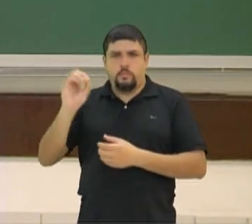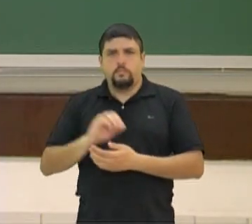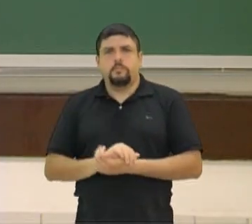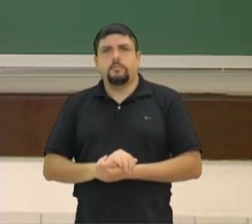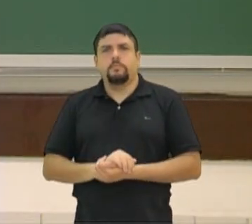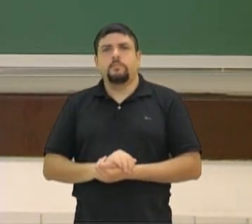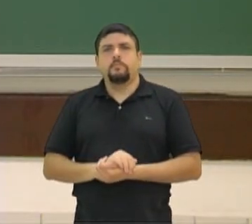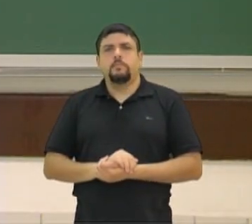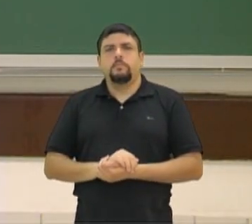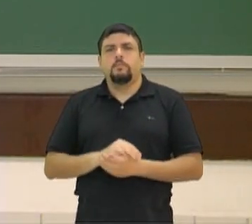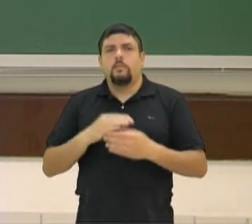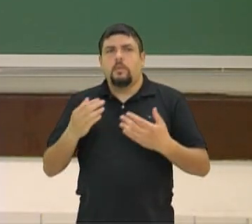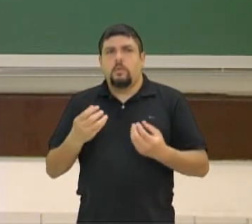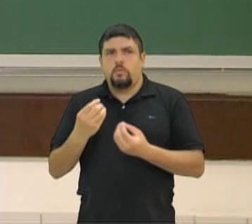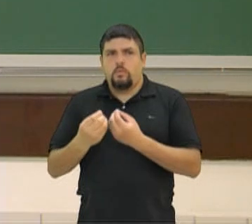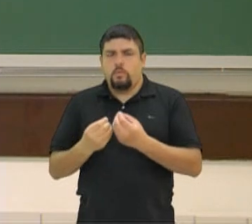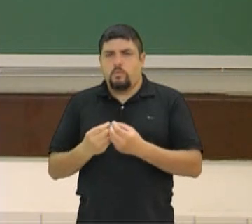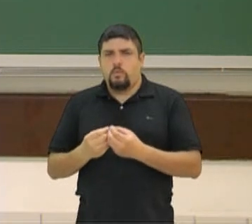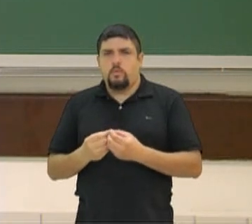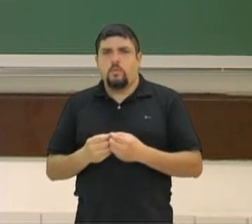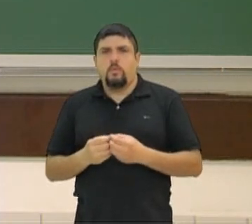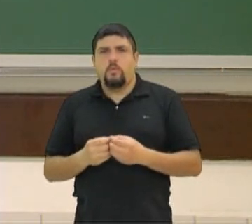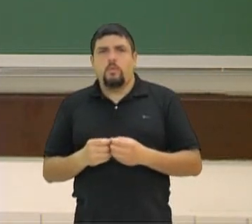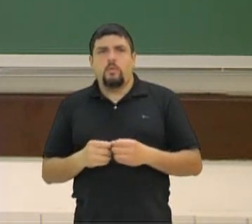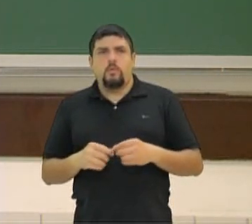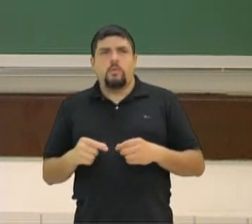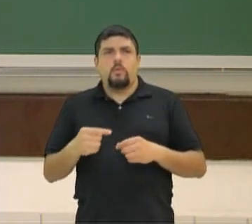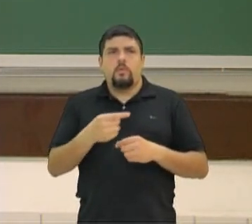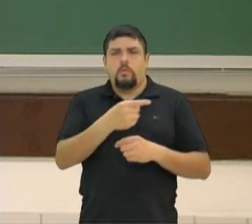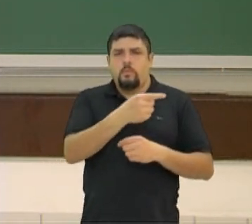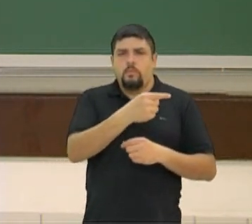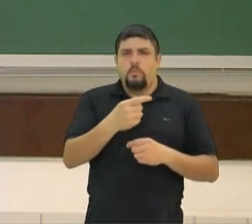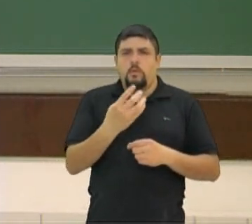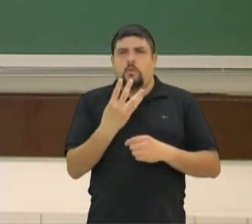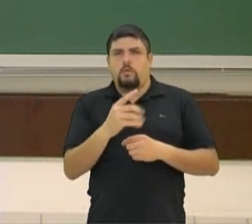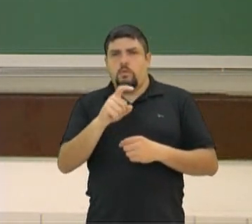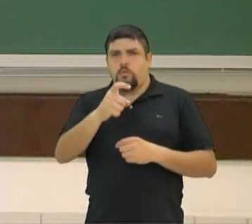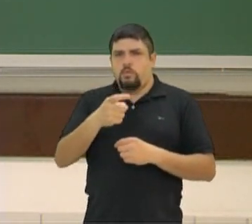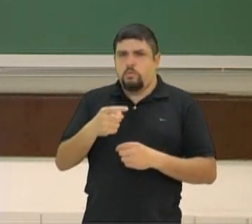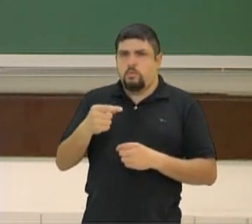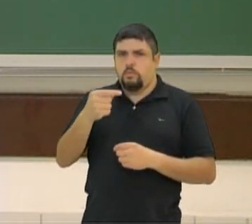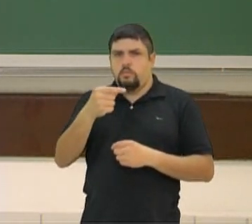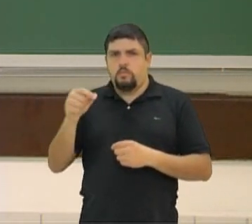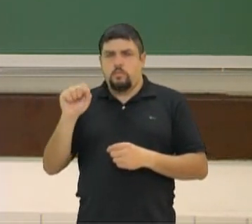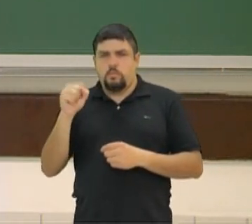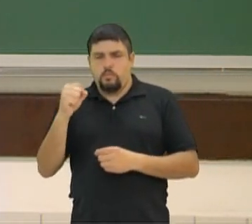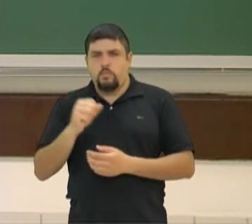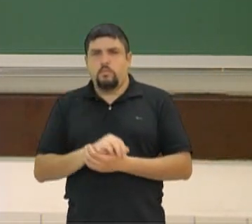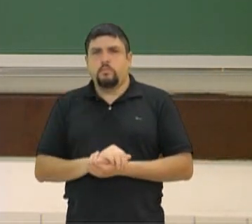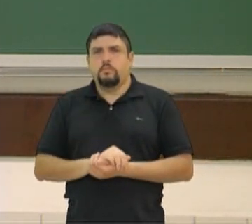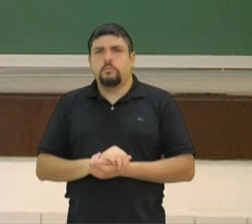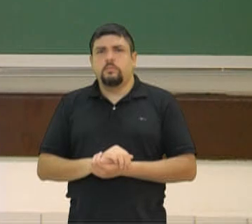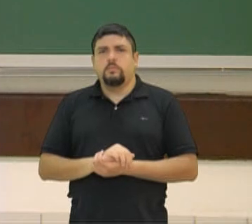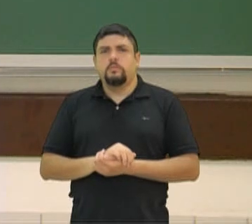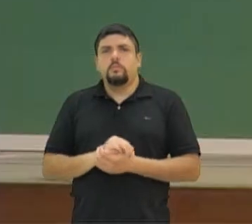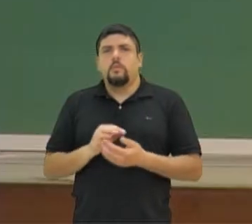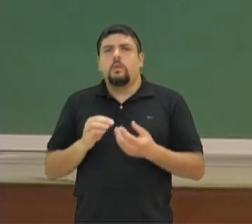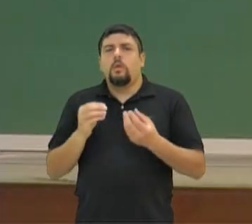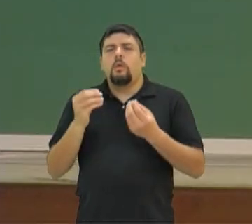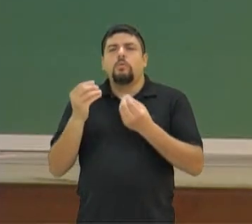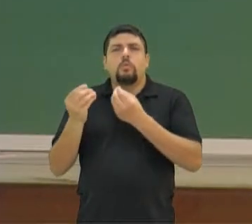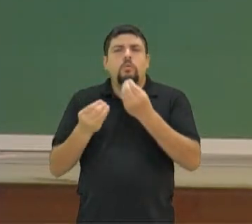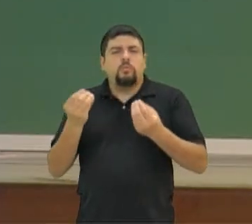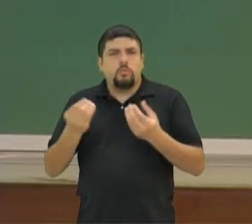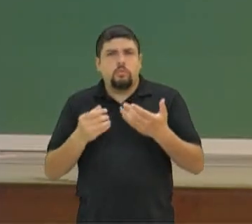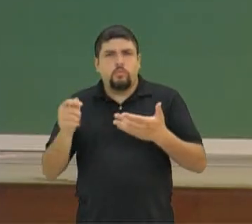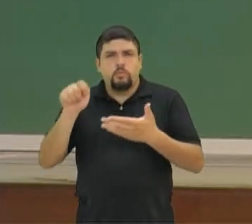você tem um de primeiro grau, menos 4x menos 8 é o seu P, seu polinômio. Como é que eu vou escrever ele na